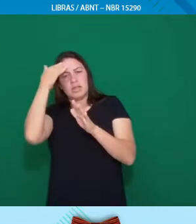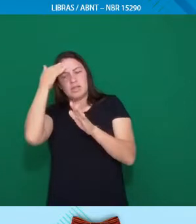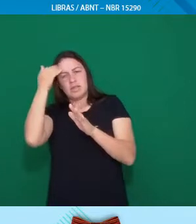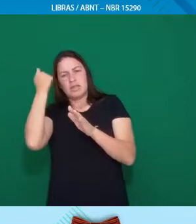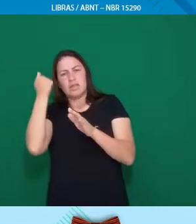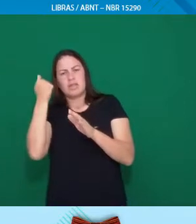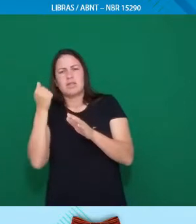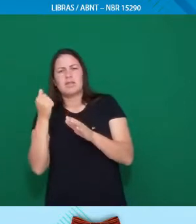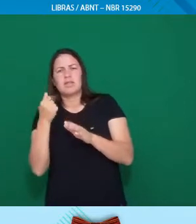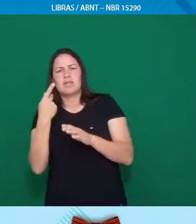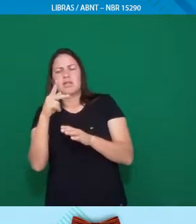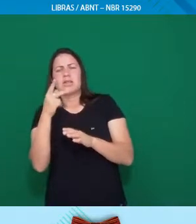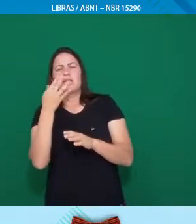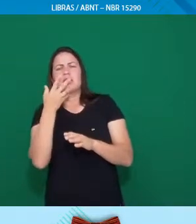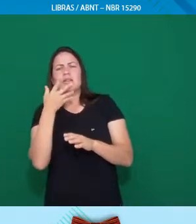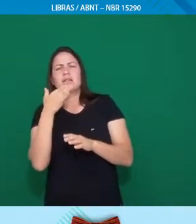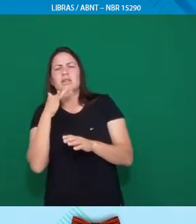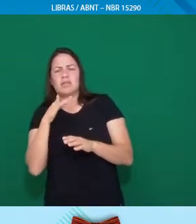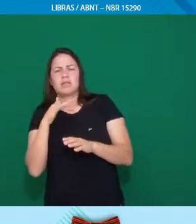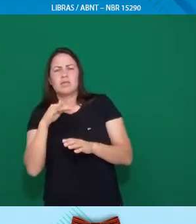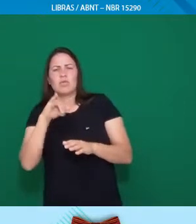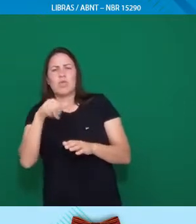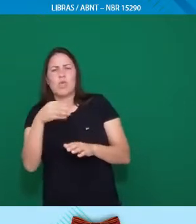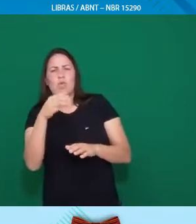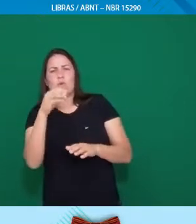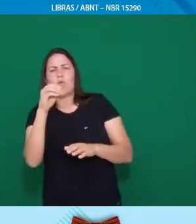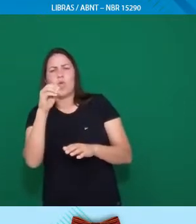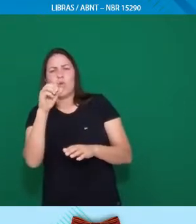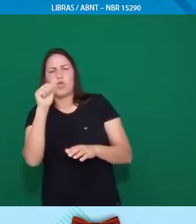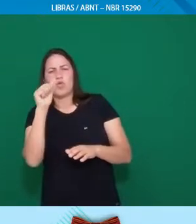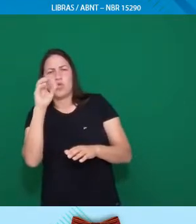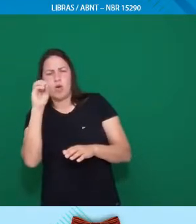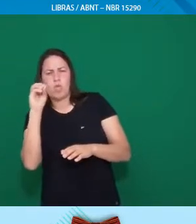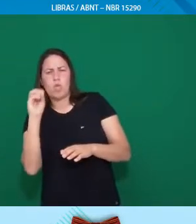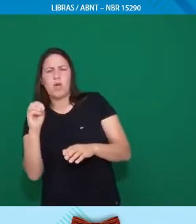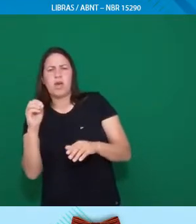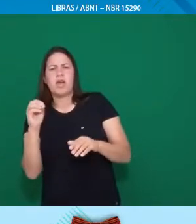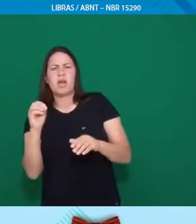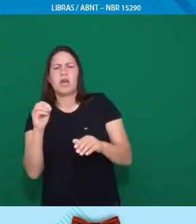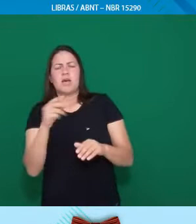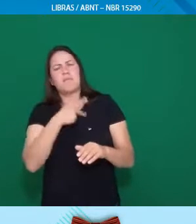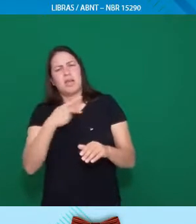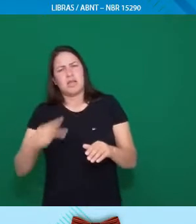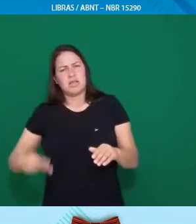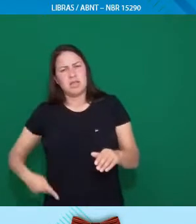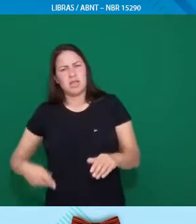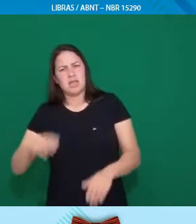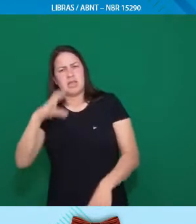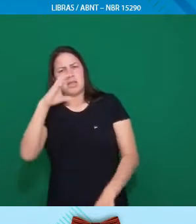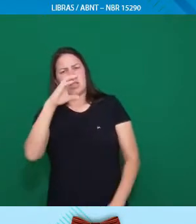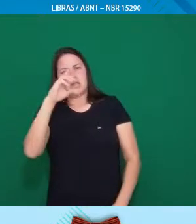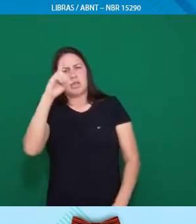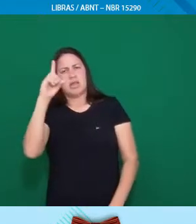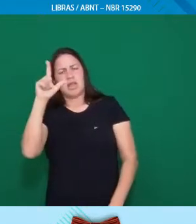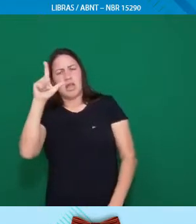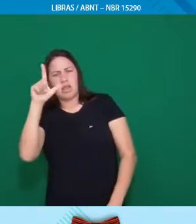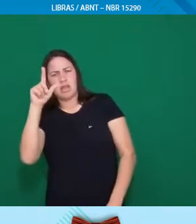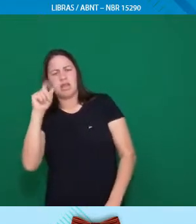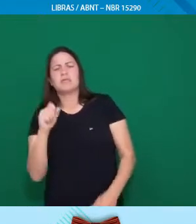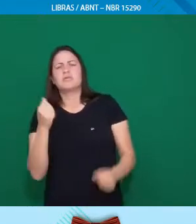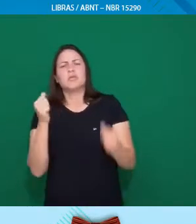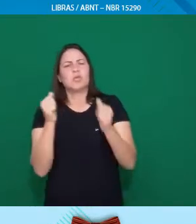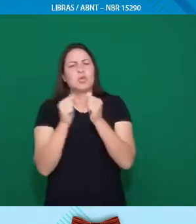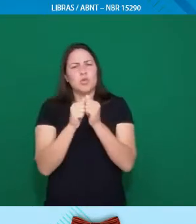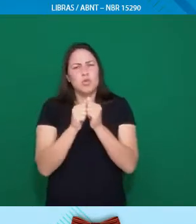meu mais de ti na época que o João era presidente do CDL eu não sei fazer um trabalho que havia uma ideia Elvis